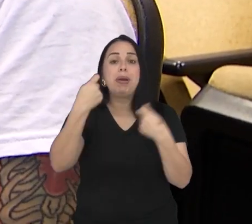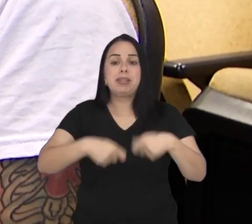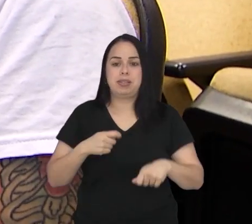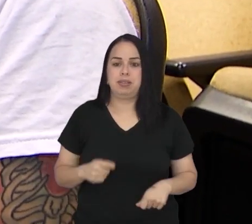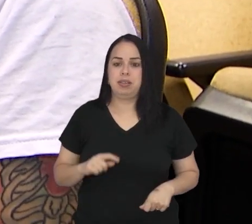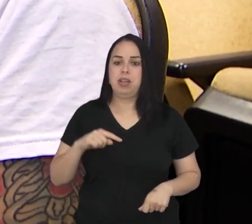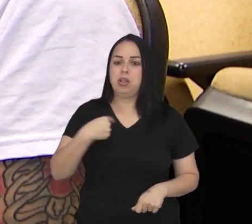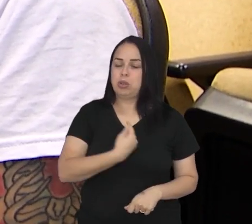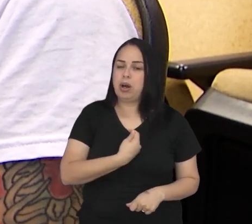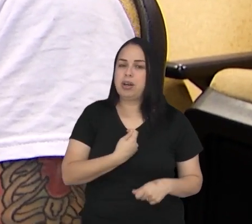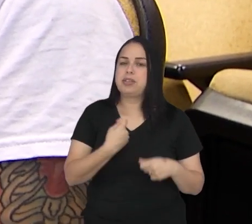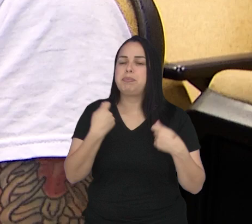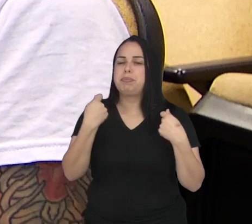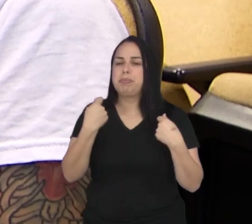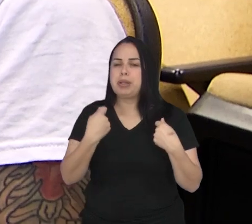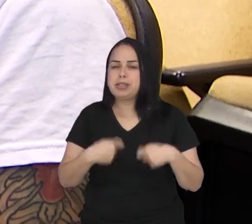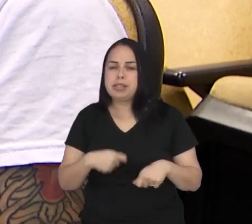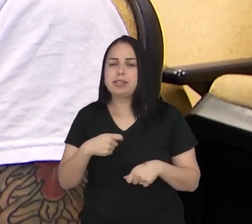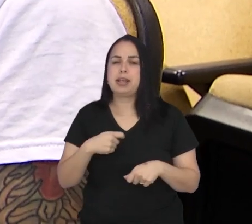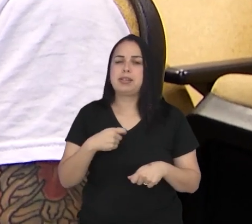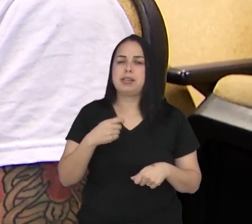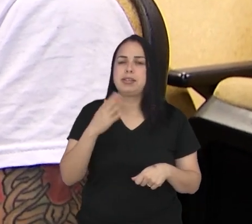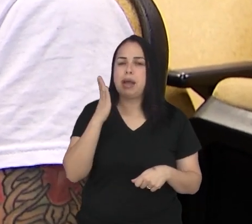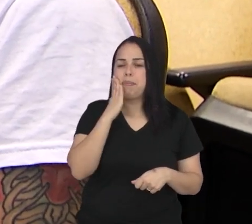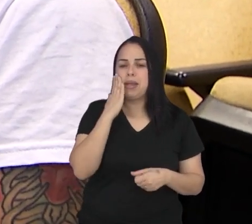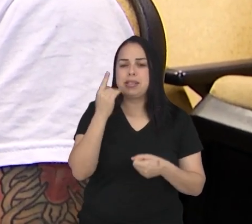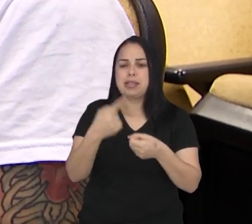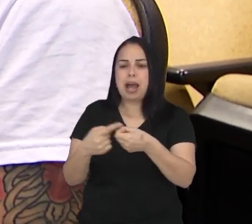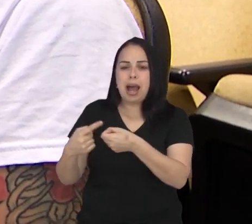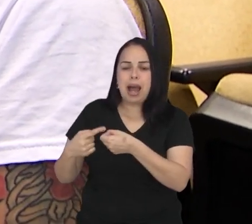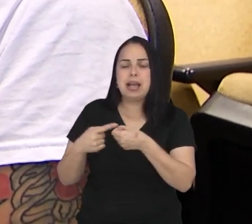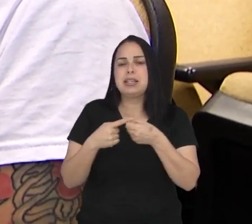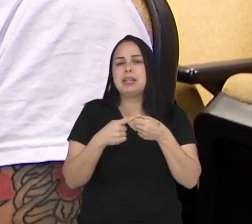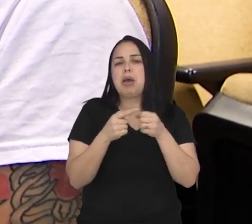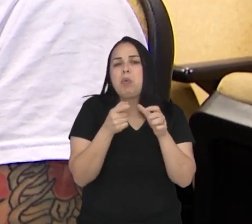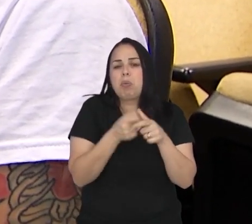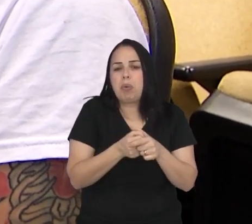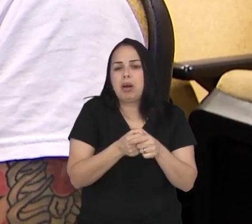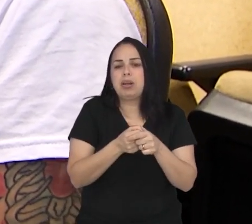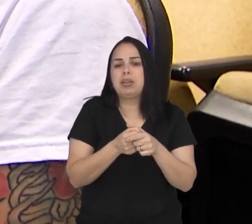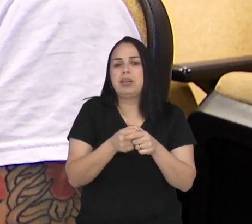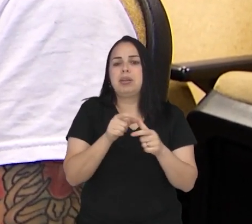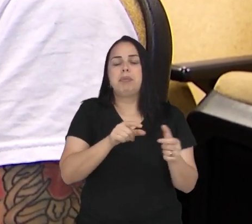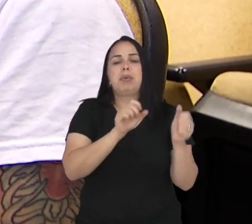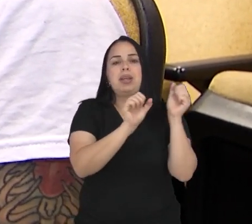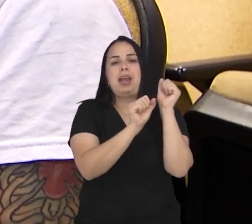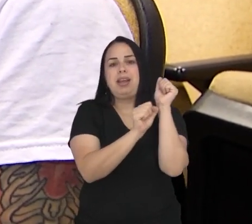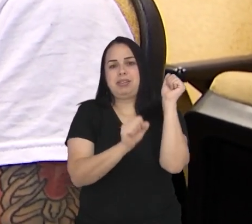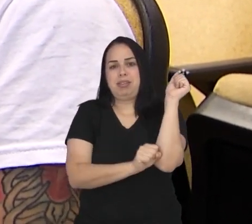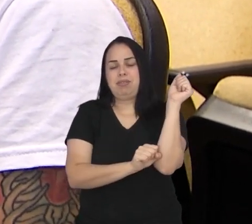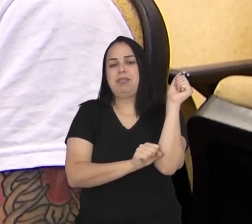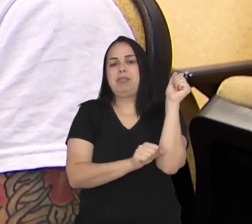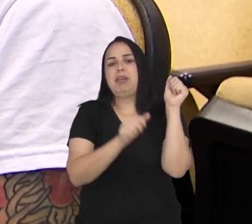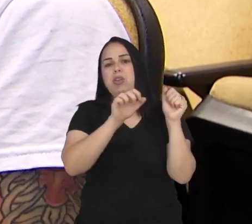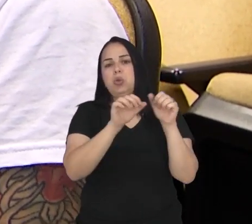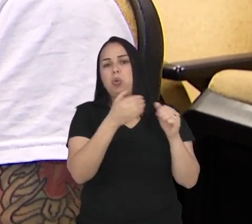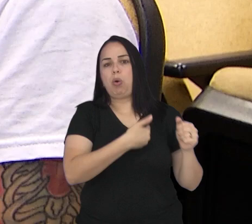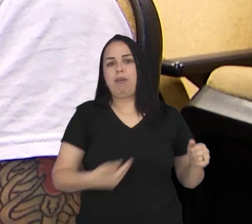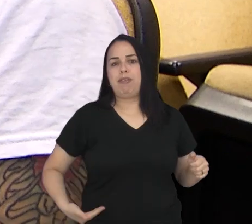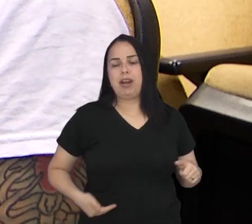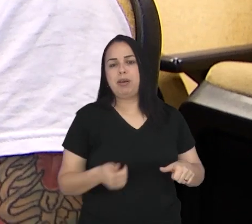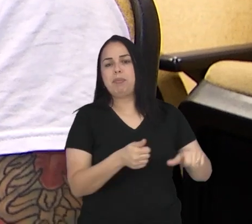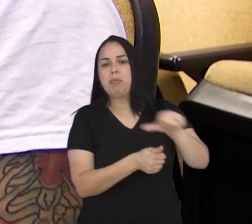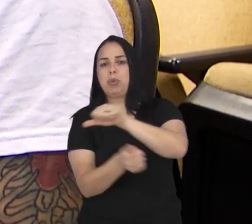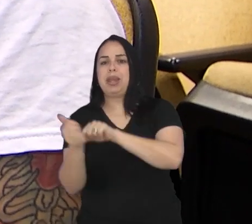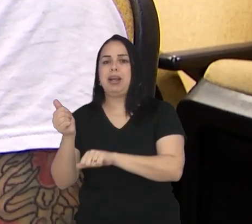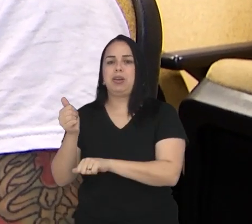conteúdo mesmo, que a gente tem uma preocupação em relação às cidades pequenas, né? Que a privatização coloca um patrimônio público a serviço do lucro, né? Então,